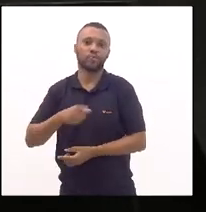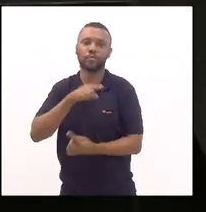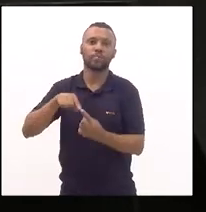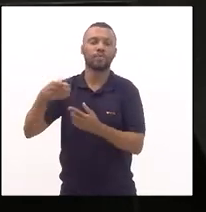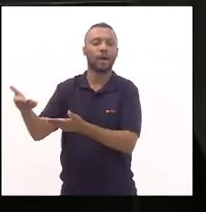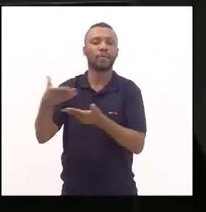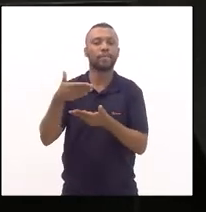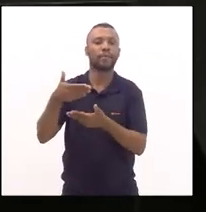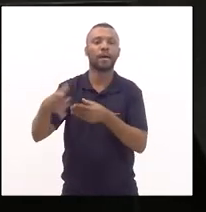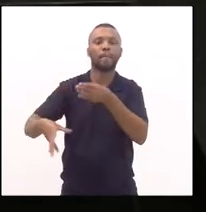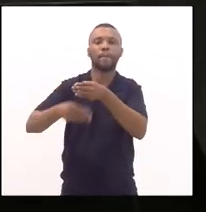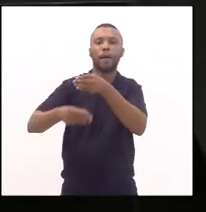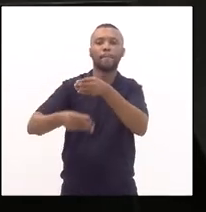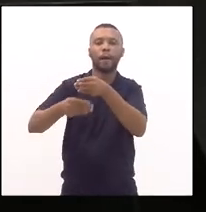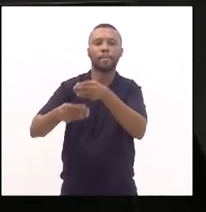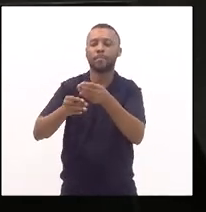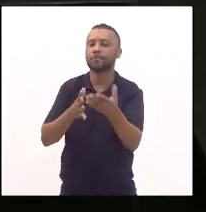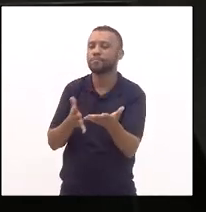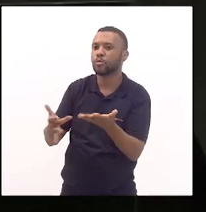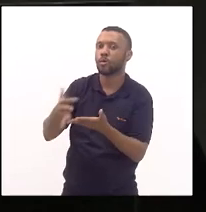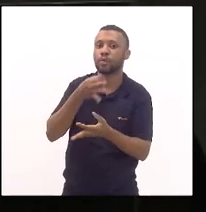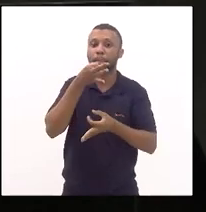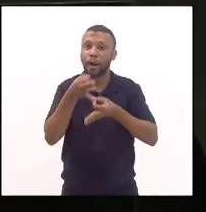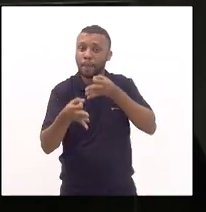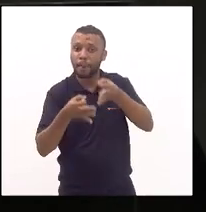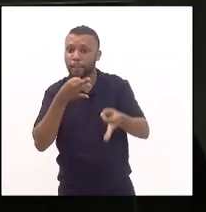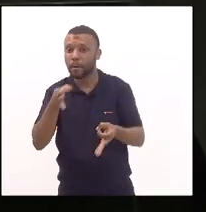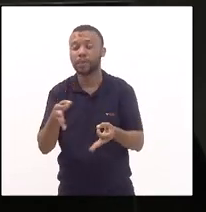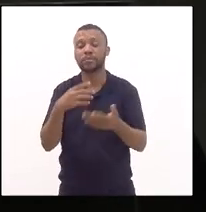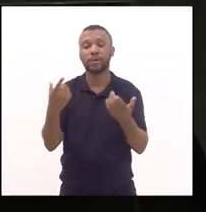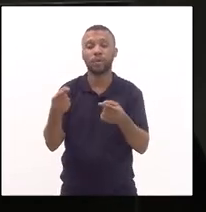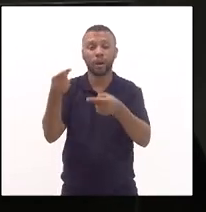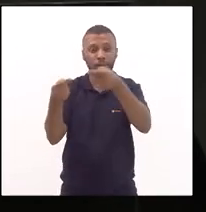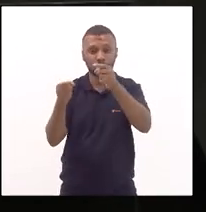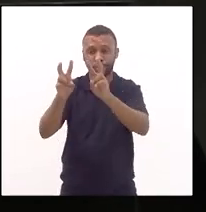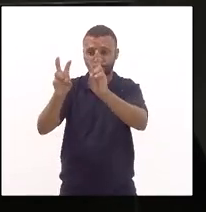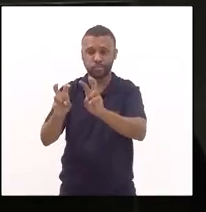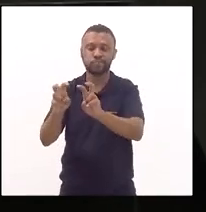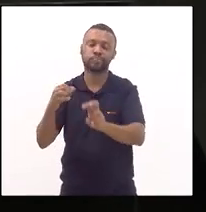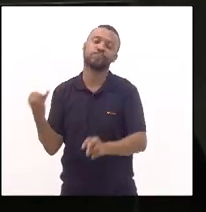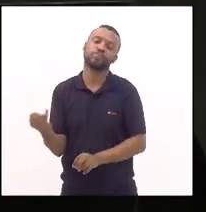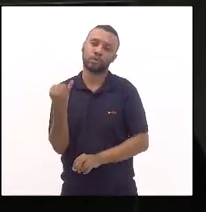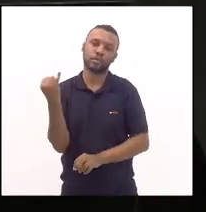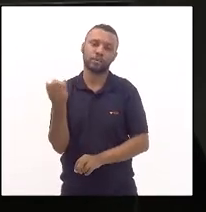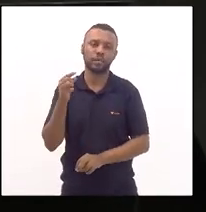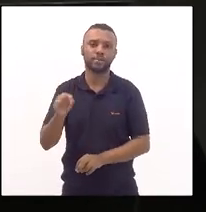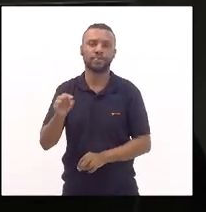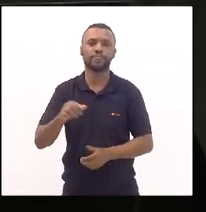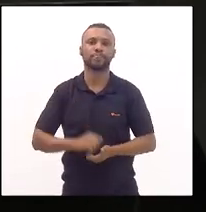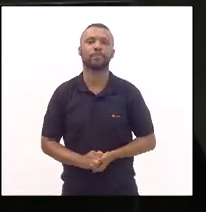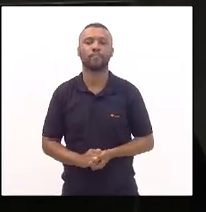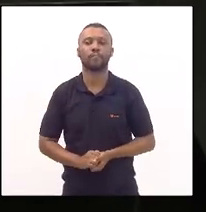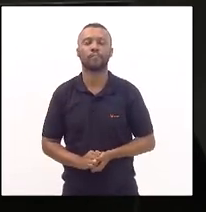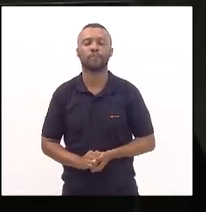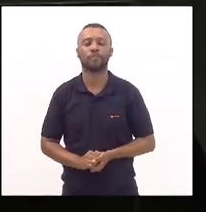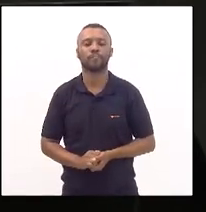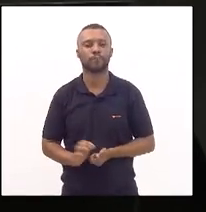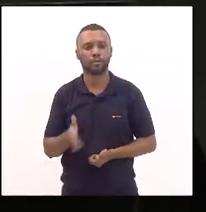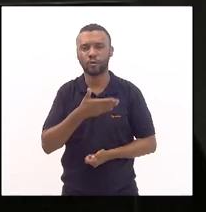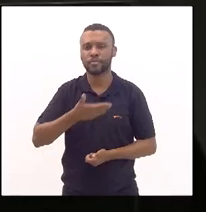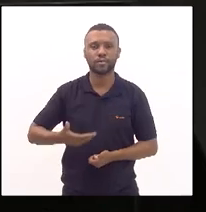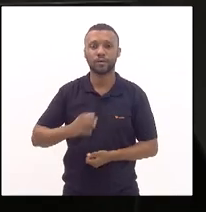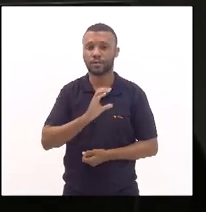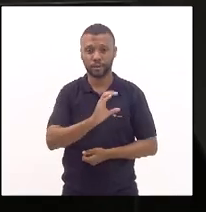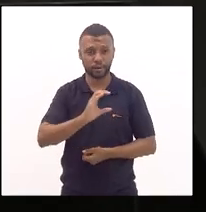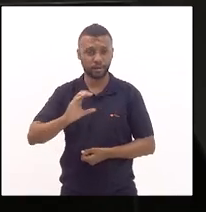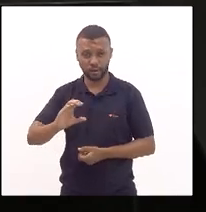suas contribuições. Então, a pauta foi muito proveitosa. Governador Cláudio